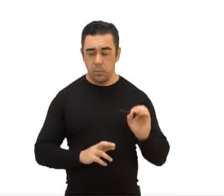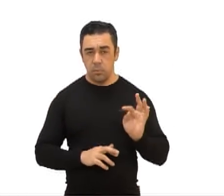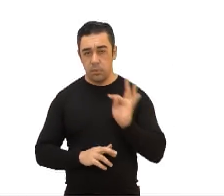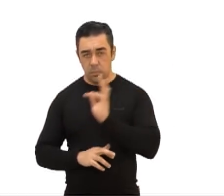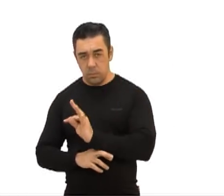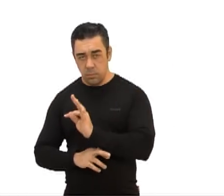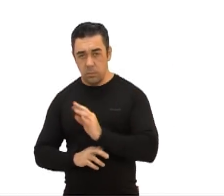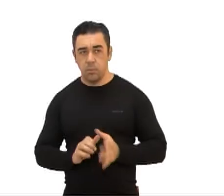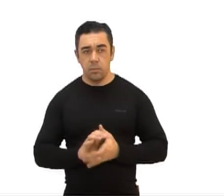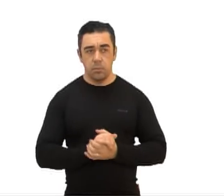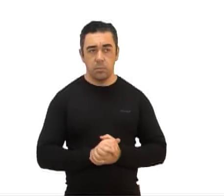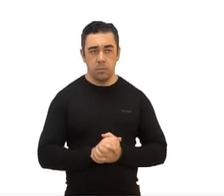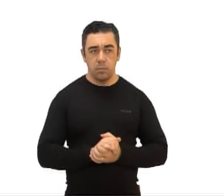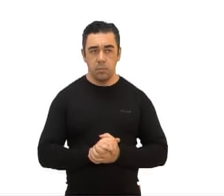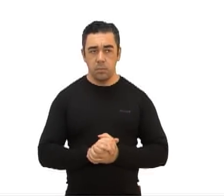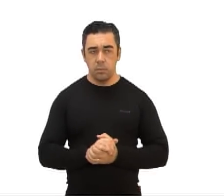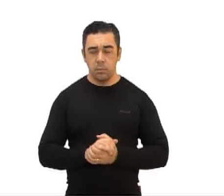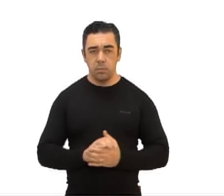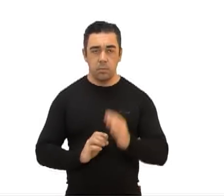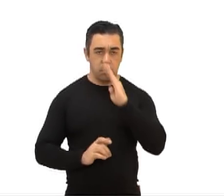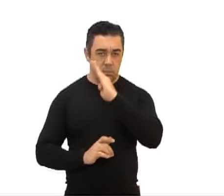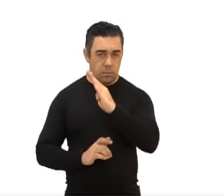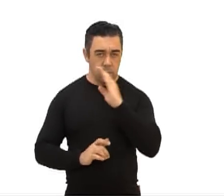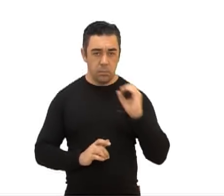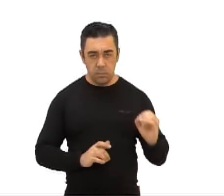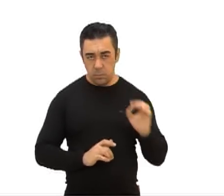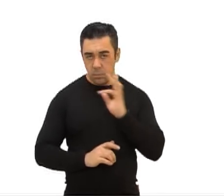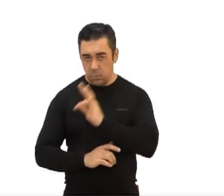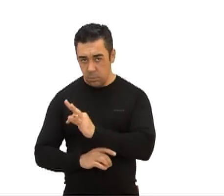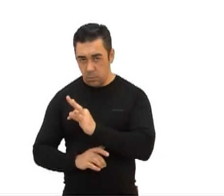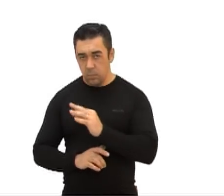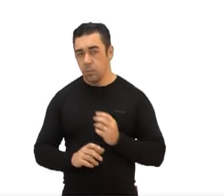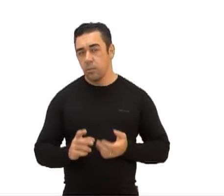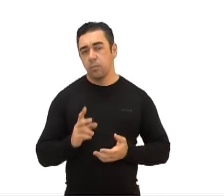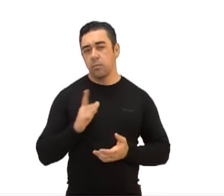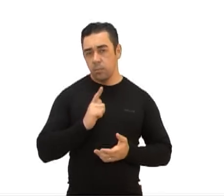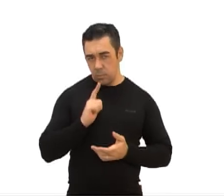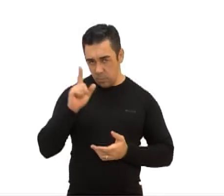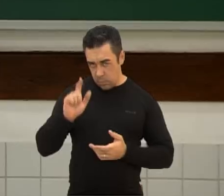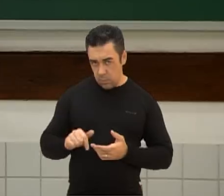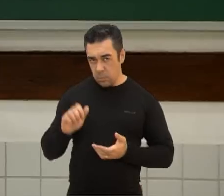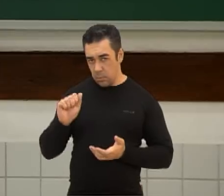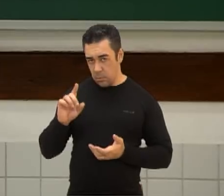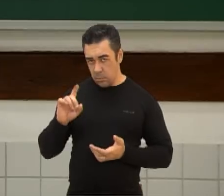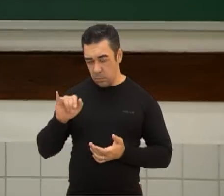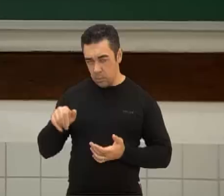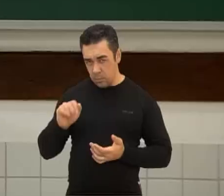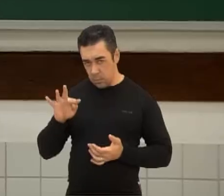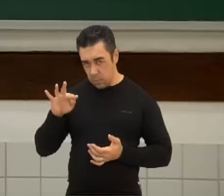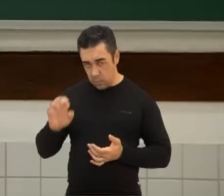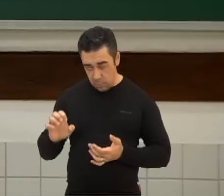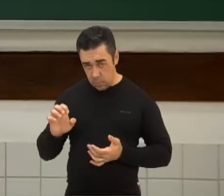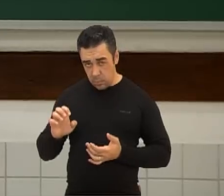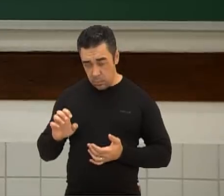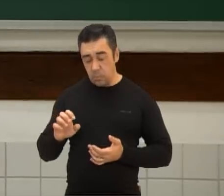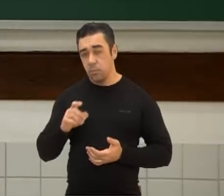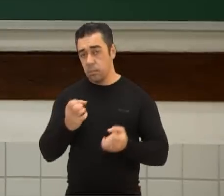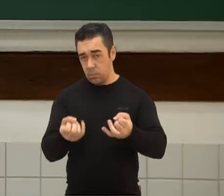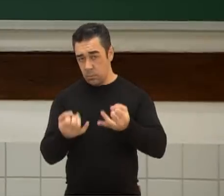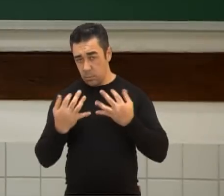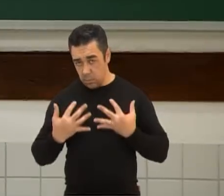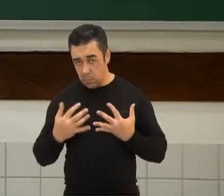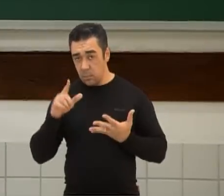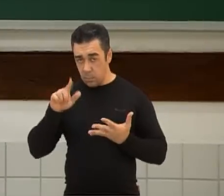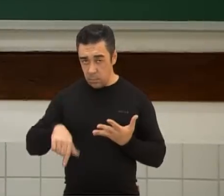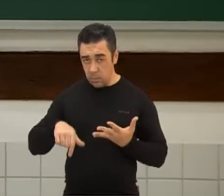ROT e o ângulo BOT são adjacentes. E se forem, vocês vão me dizer o